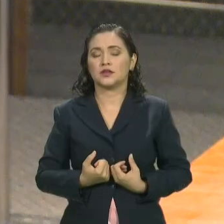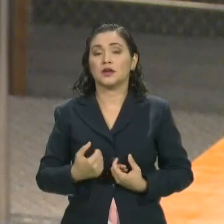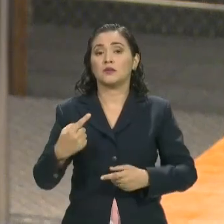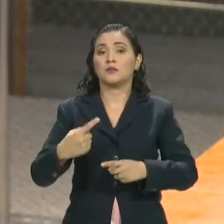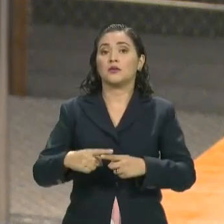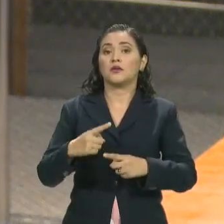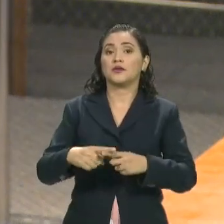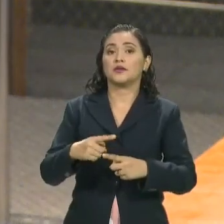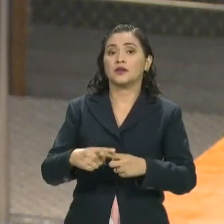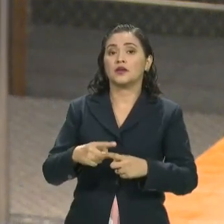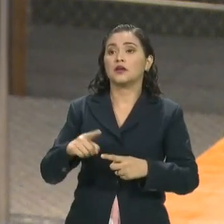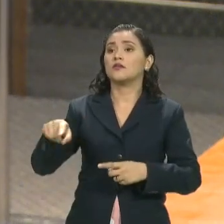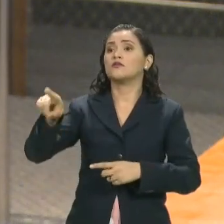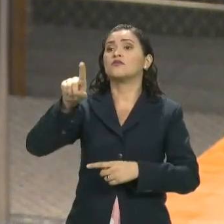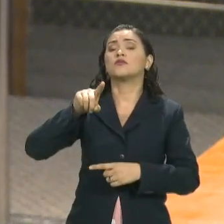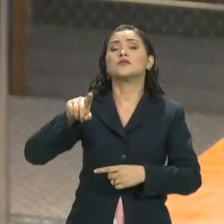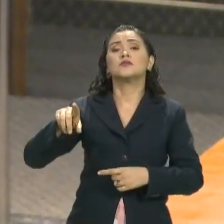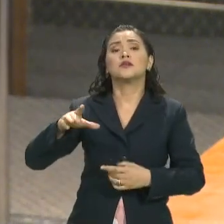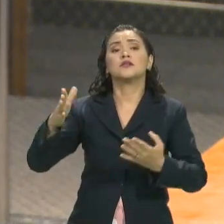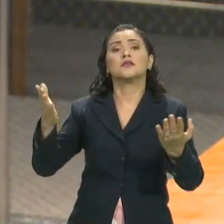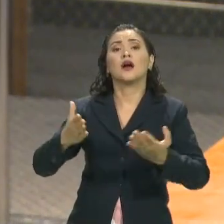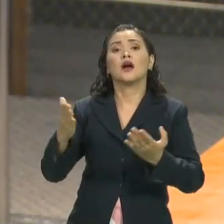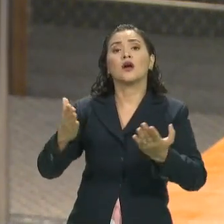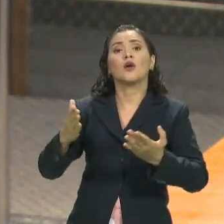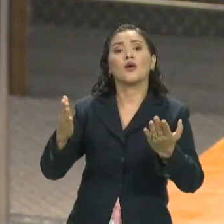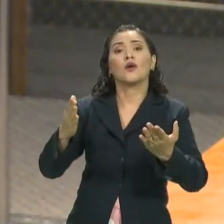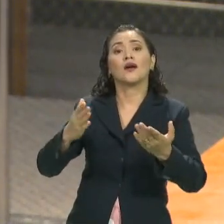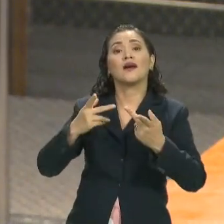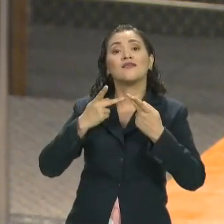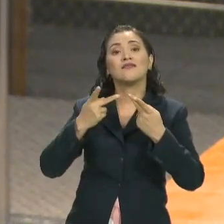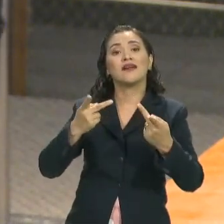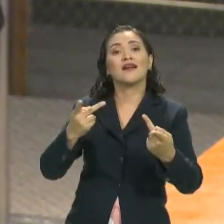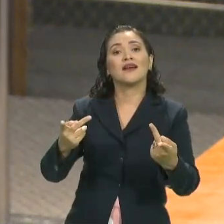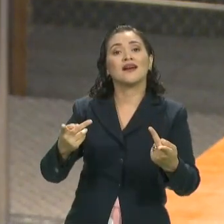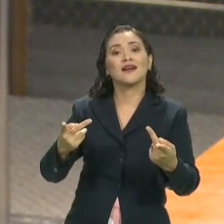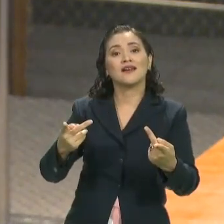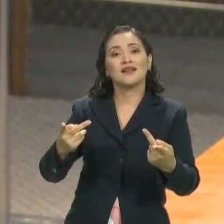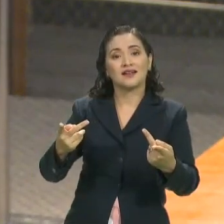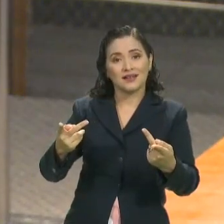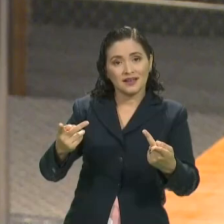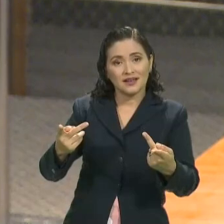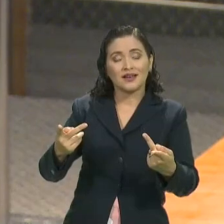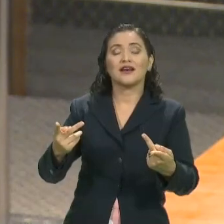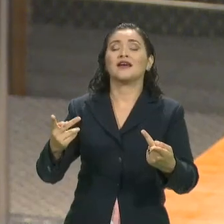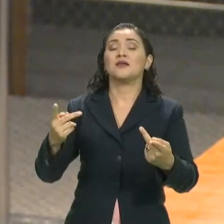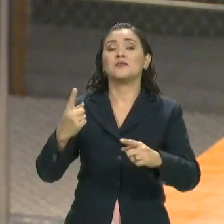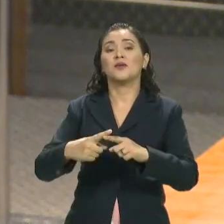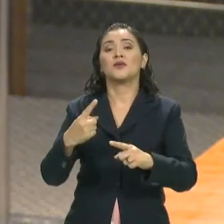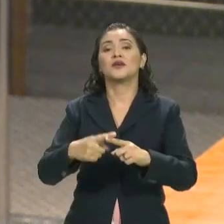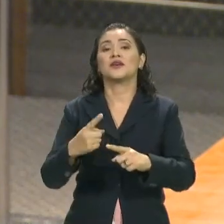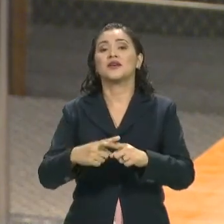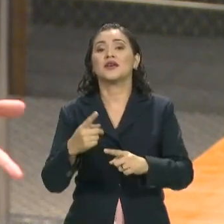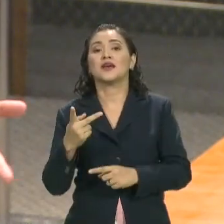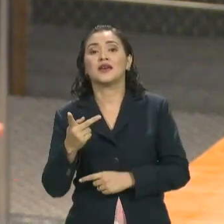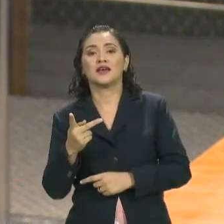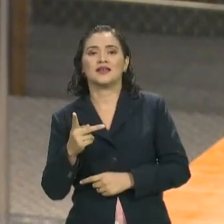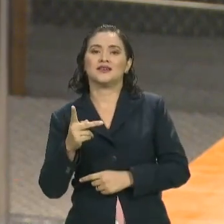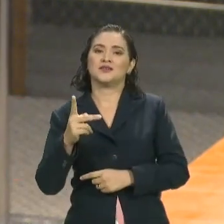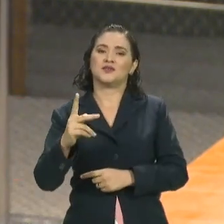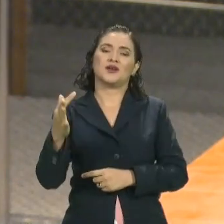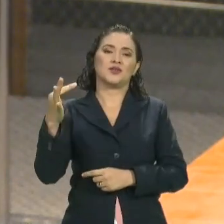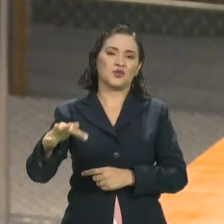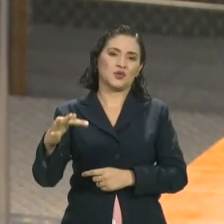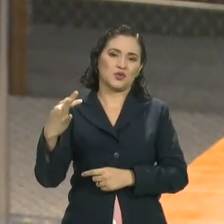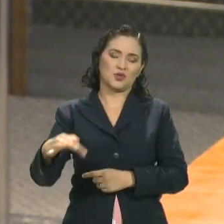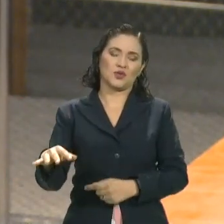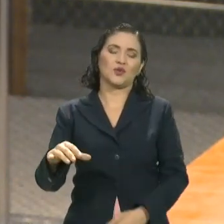direitos que sempre tiveram. Sempre nós somos massacrados, vilipendiados dos nossos direitos. Por que agora